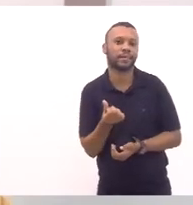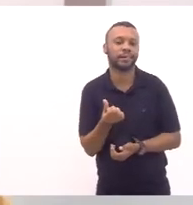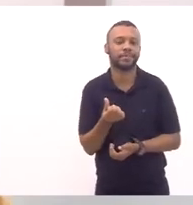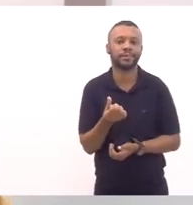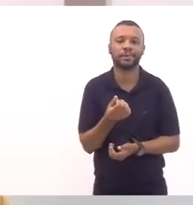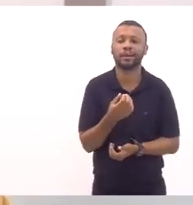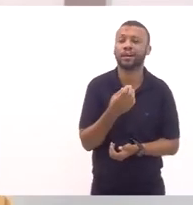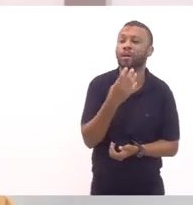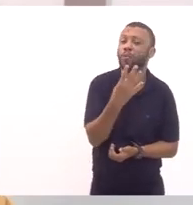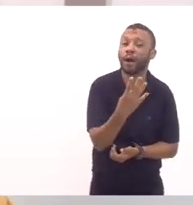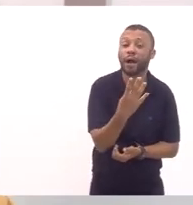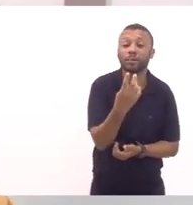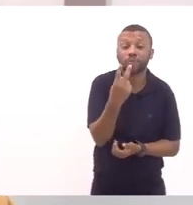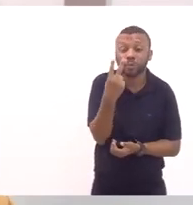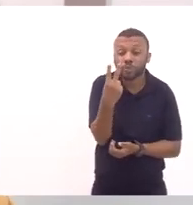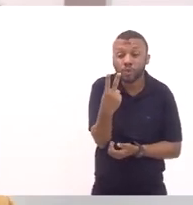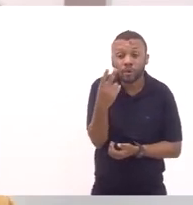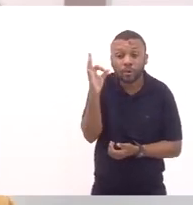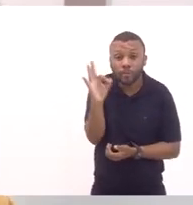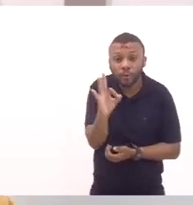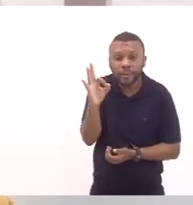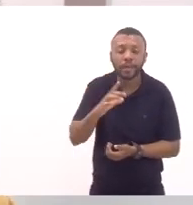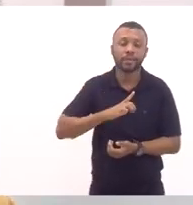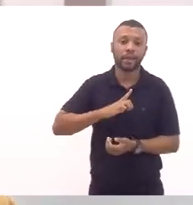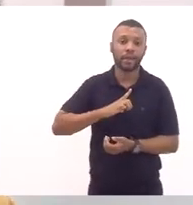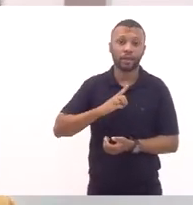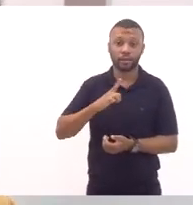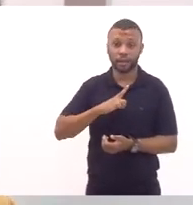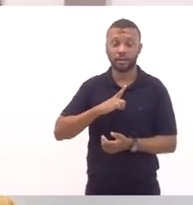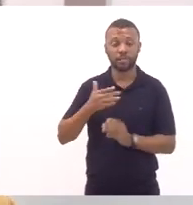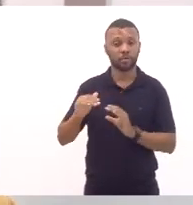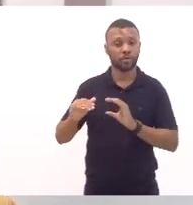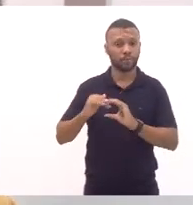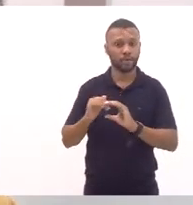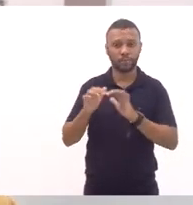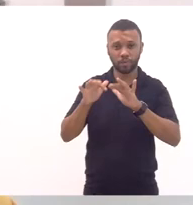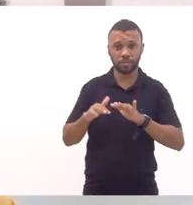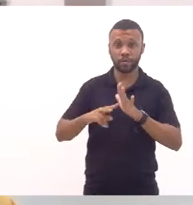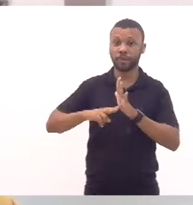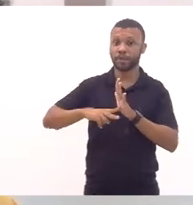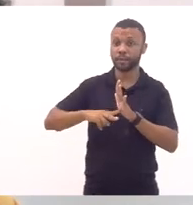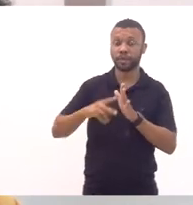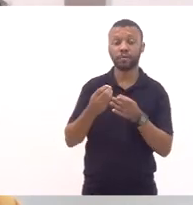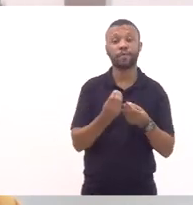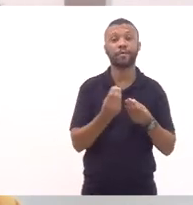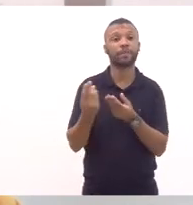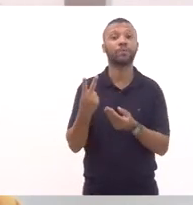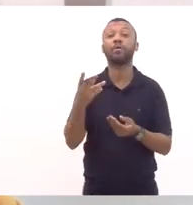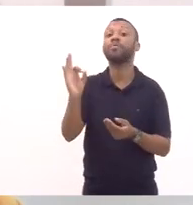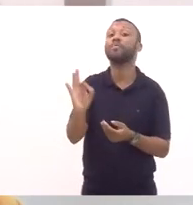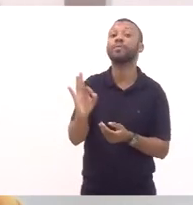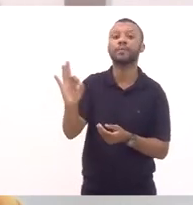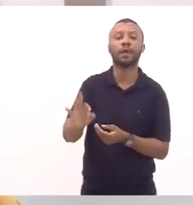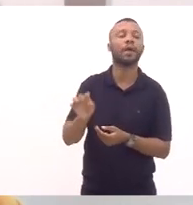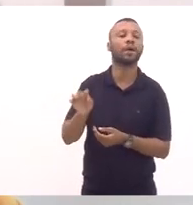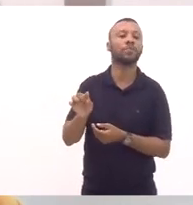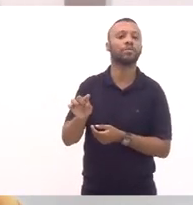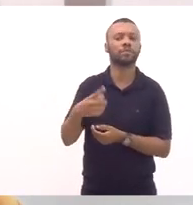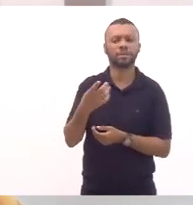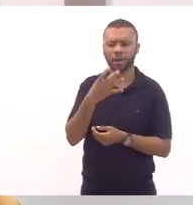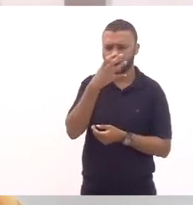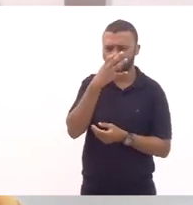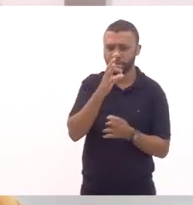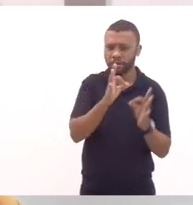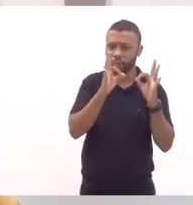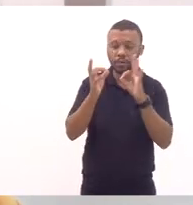8, 6, 4, temos até 2%. Eu tenho isso no e-mail, tem sindicato que ofereceu isso. Isso, quando eu ouvi a fala